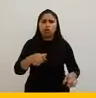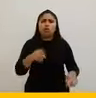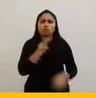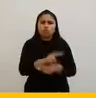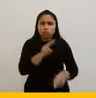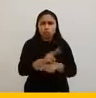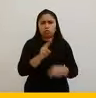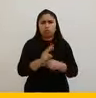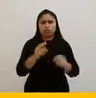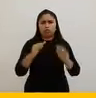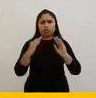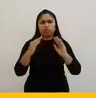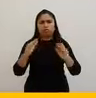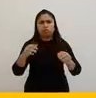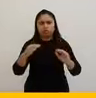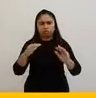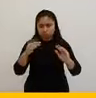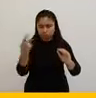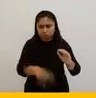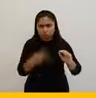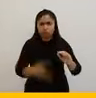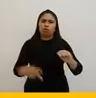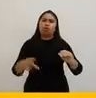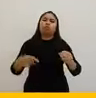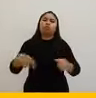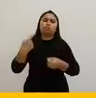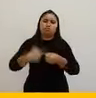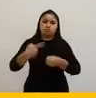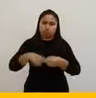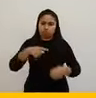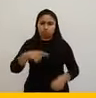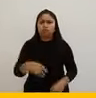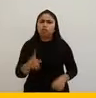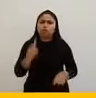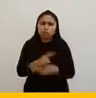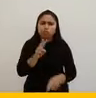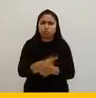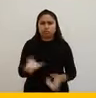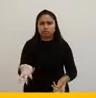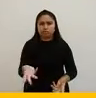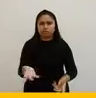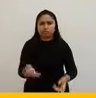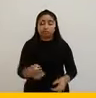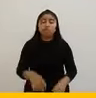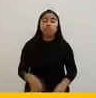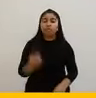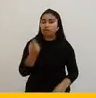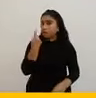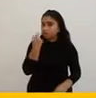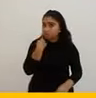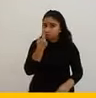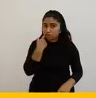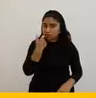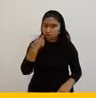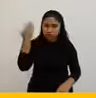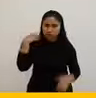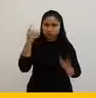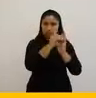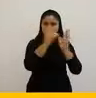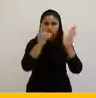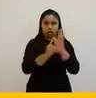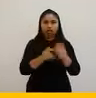município. Relembrando, sexta-feira, o governo do estado soltou o seu decreto